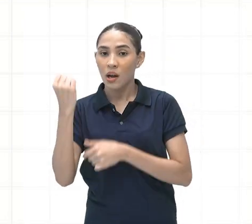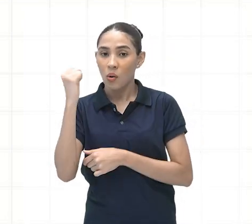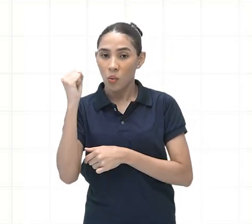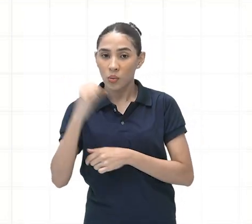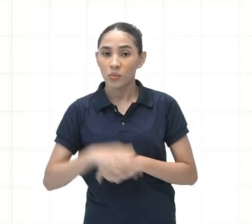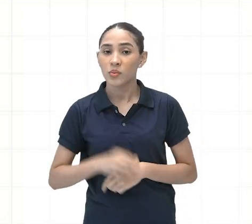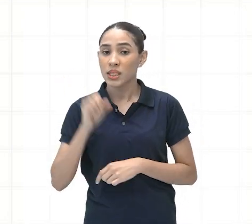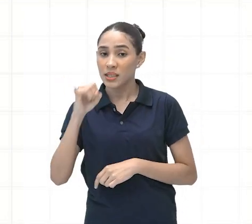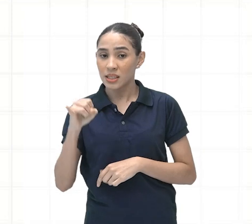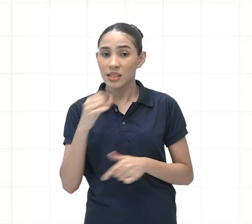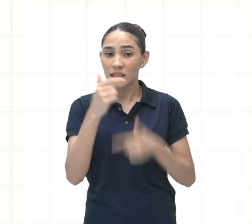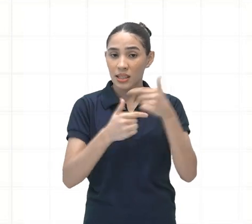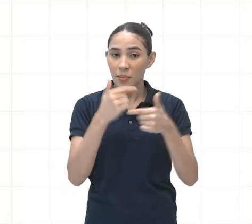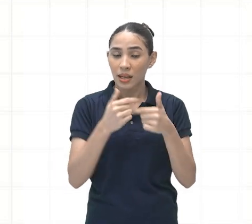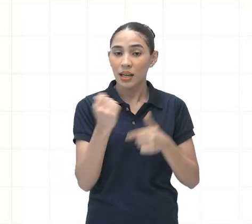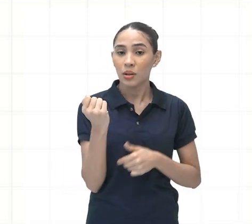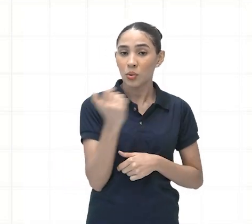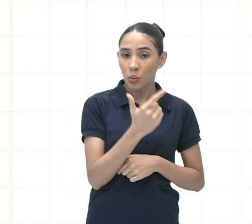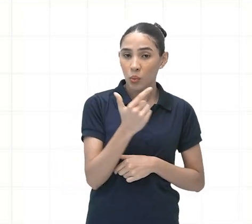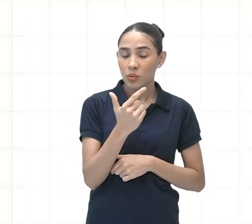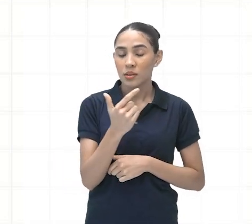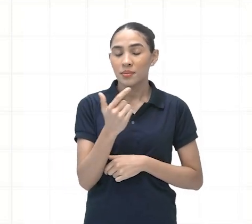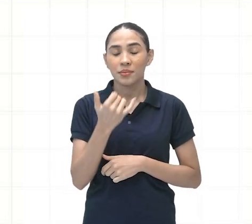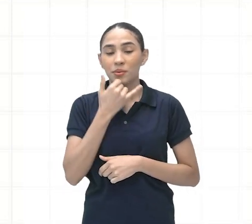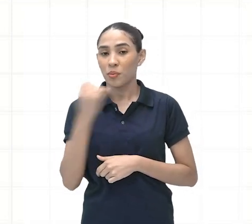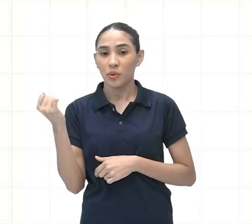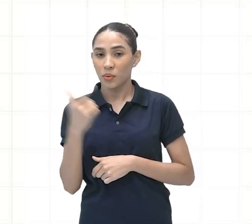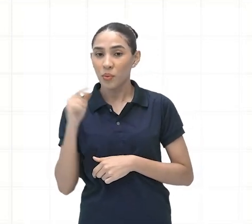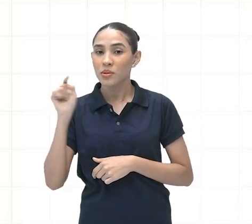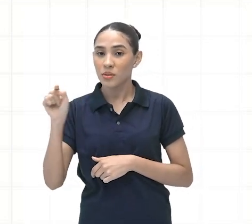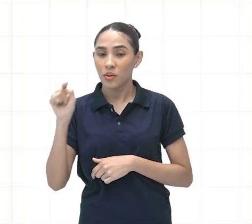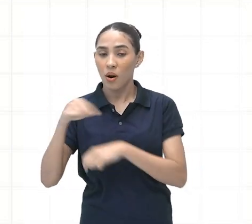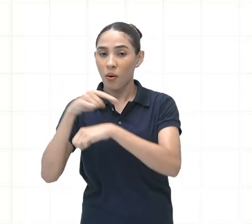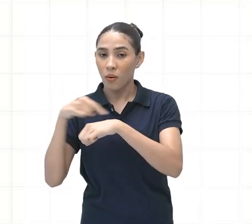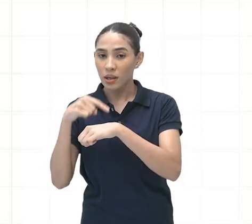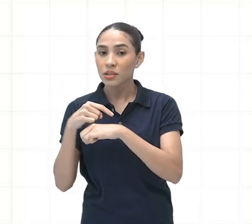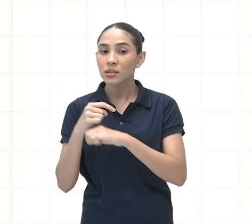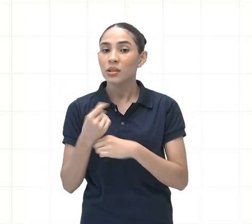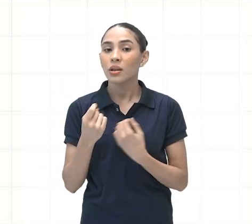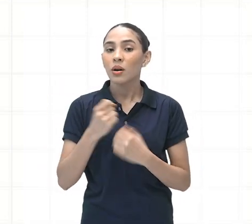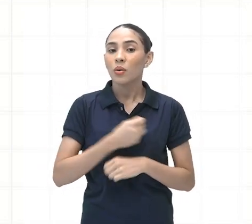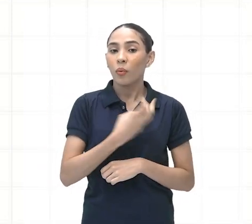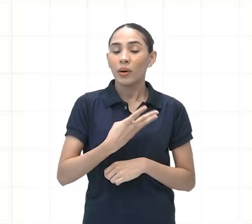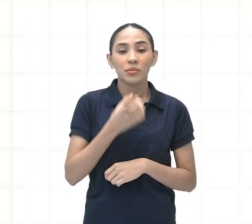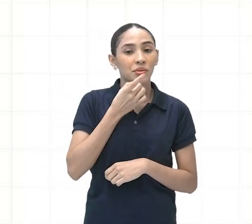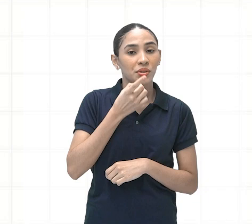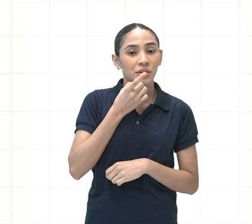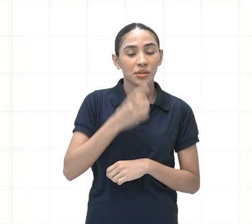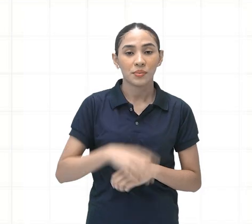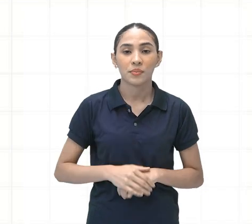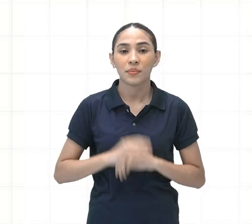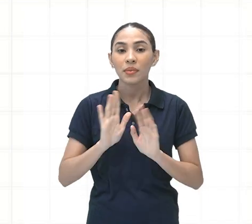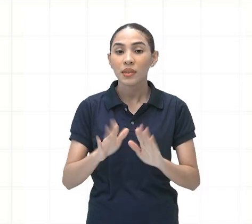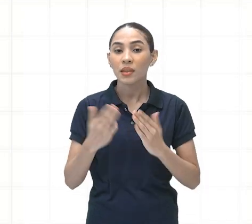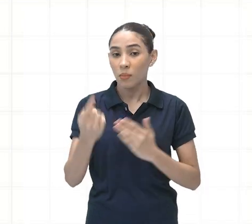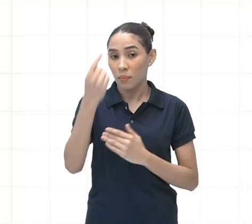Se ele trabalhar 12 horas, quantos dias ele leva? Gente, pensa comigo.